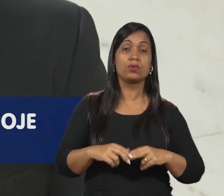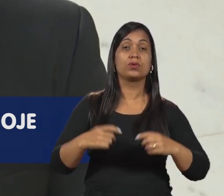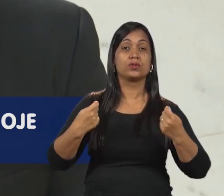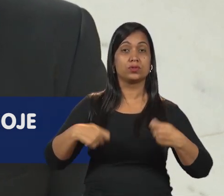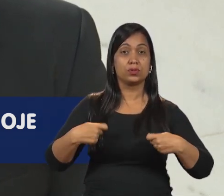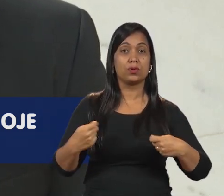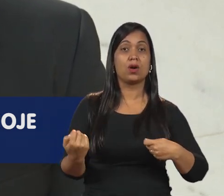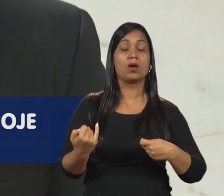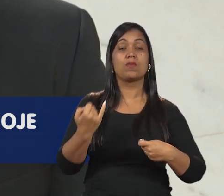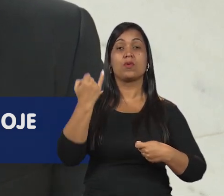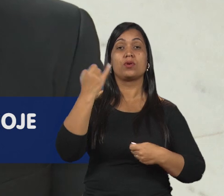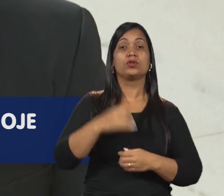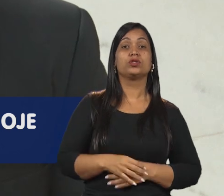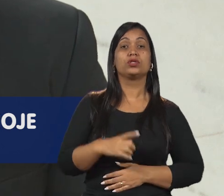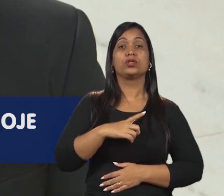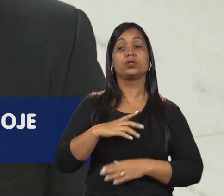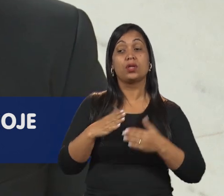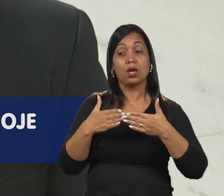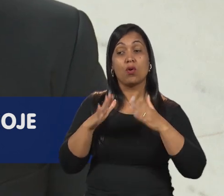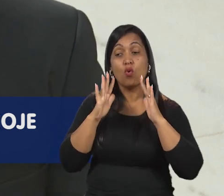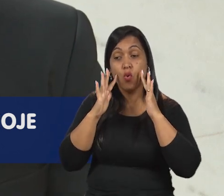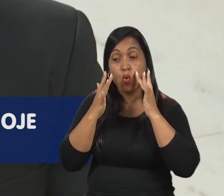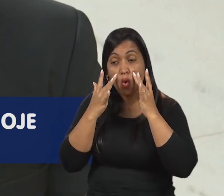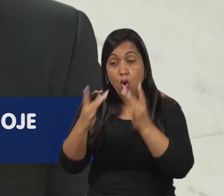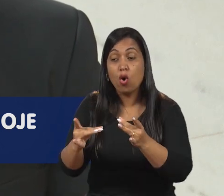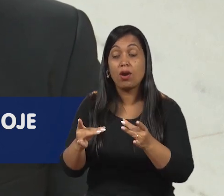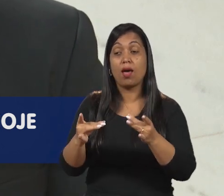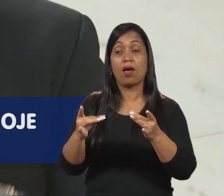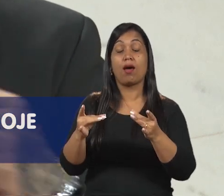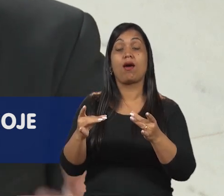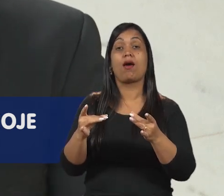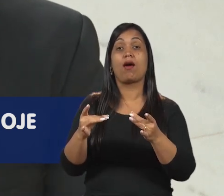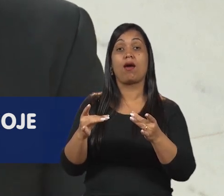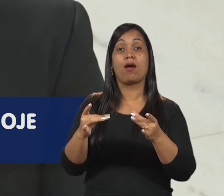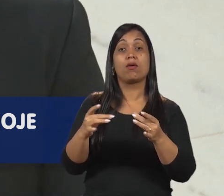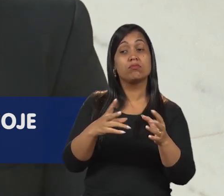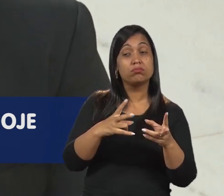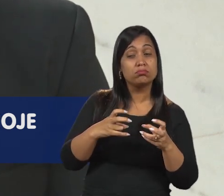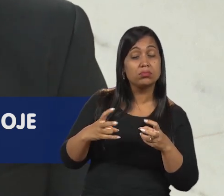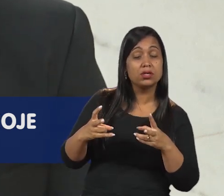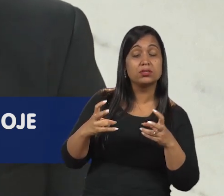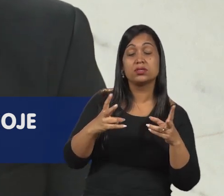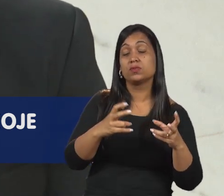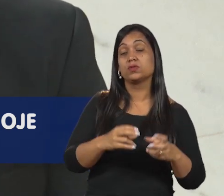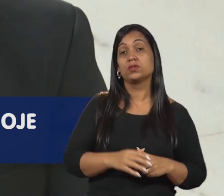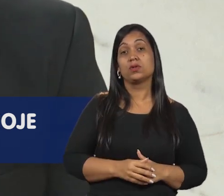preciso que tenha um olhar atento ao que está acontecendo, a uma percepção